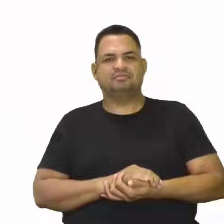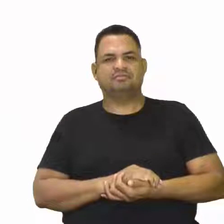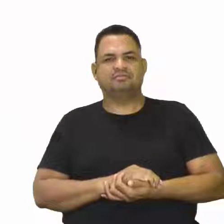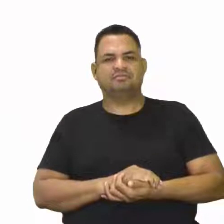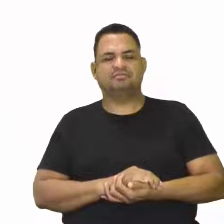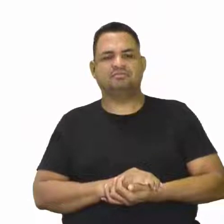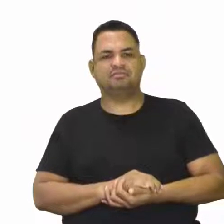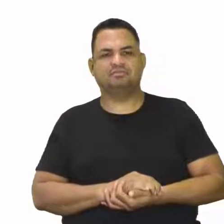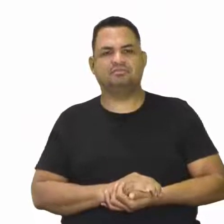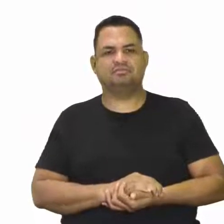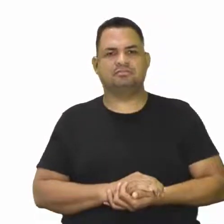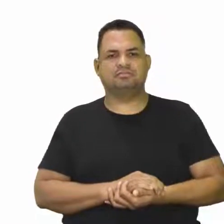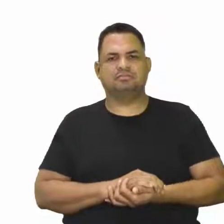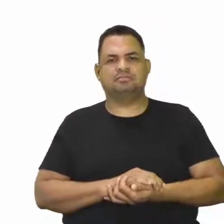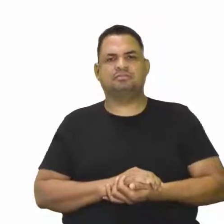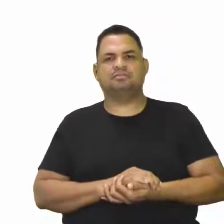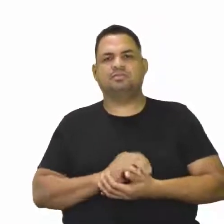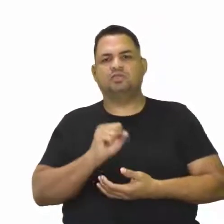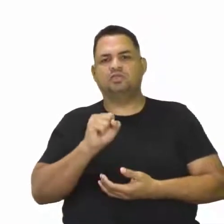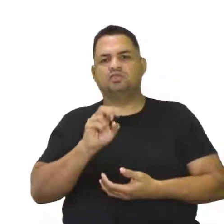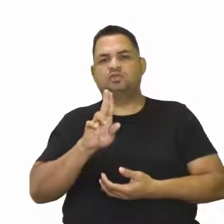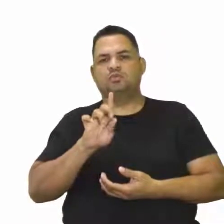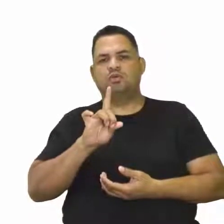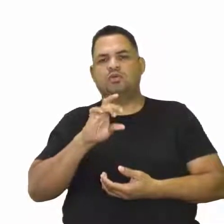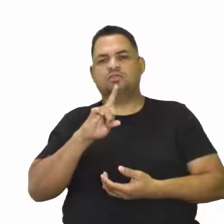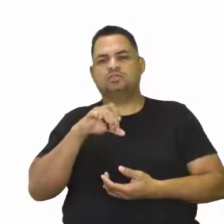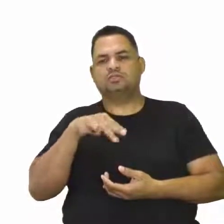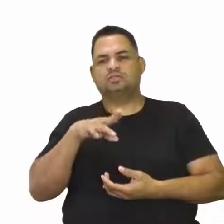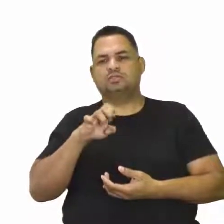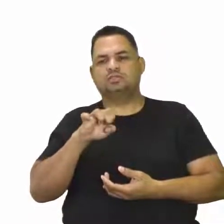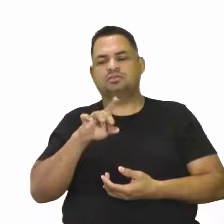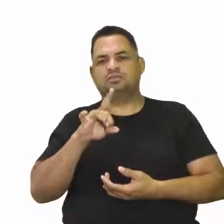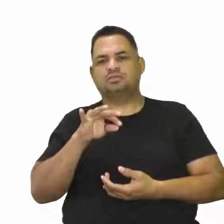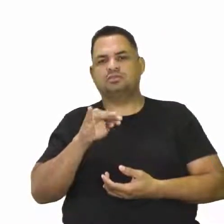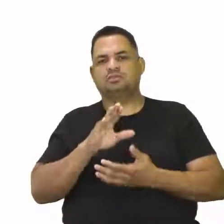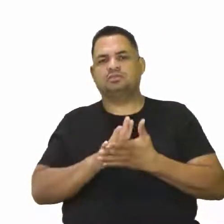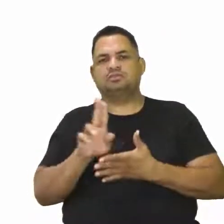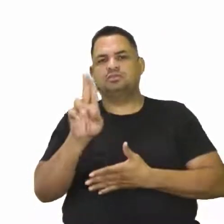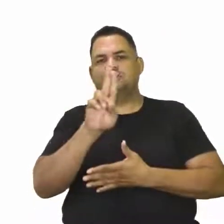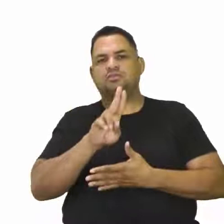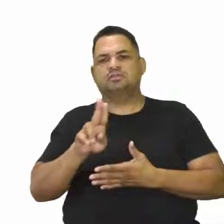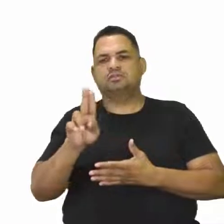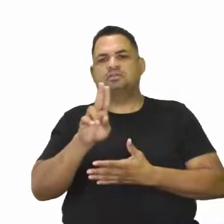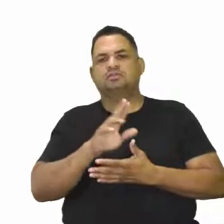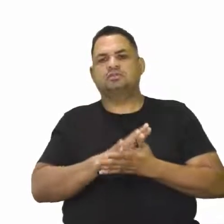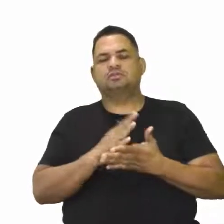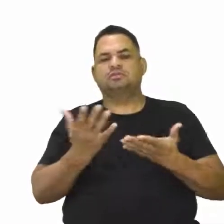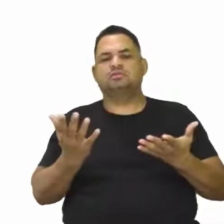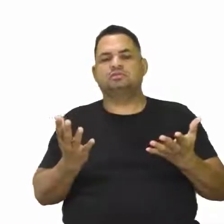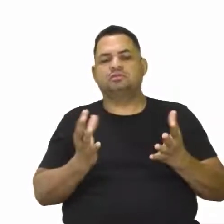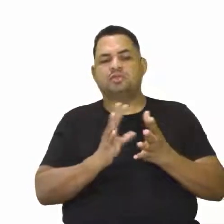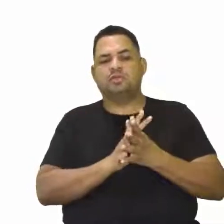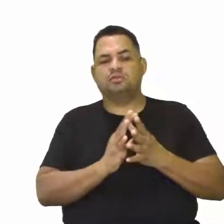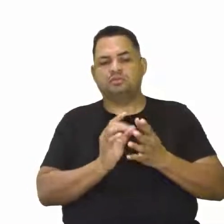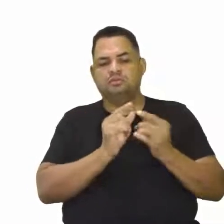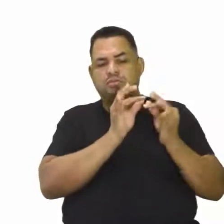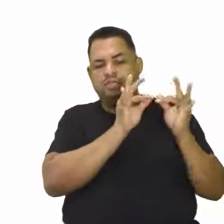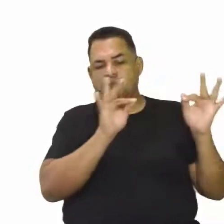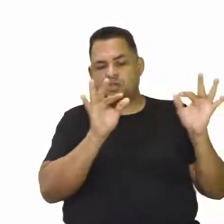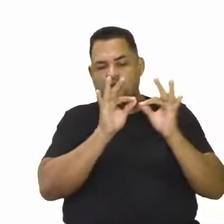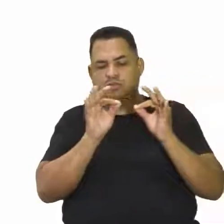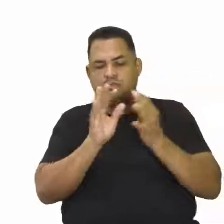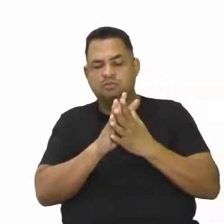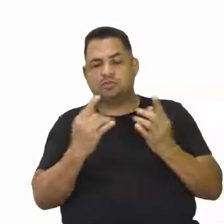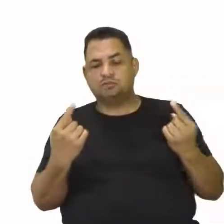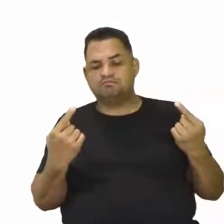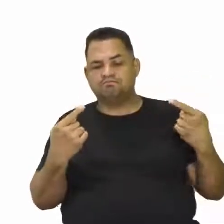Agora a gente vai para as subordinantes. Que são aquelas que são utilizadas no período composto por subordinação. E